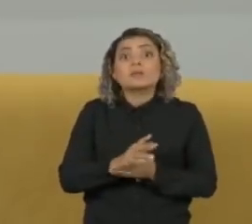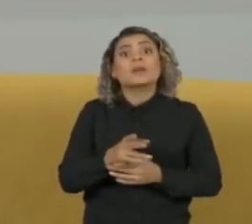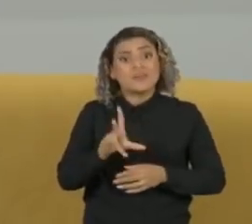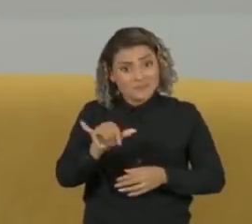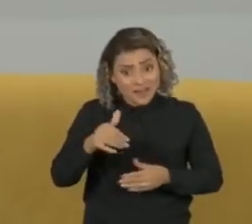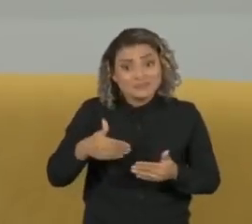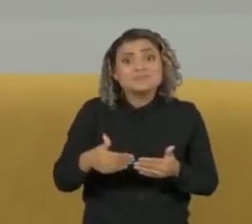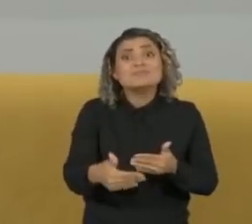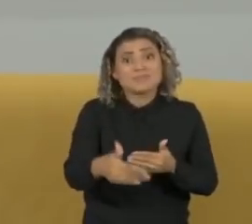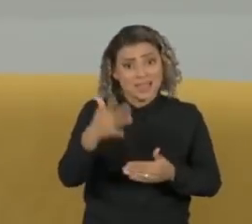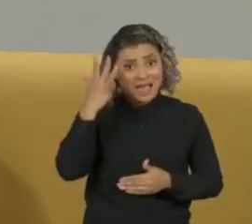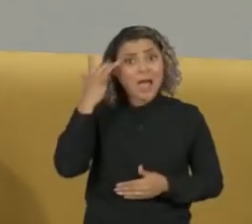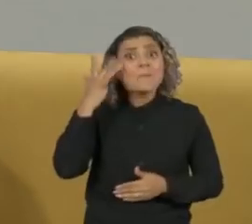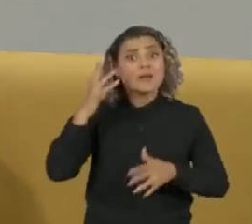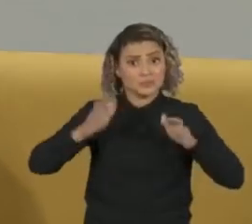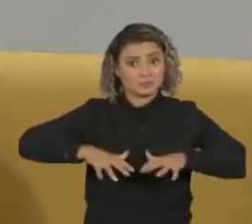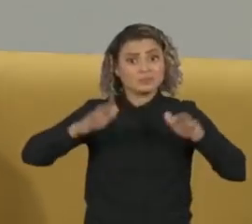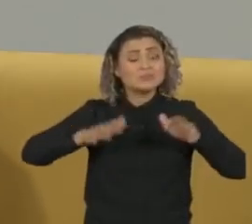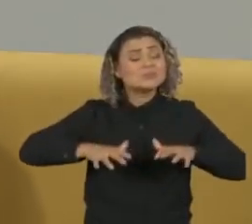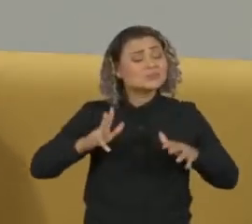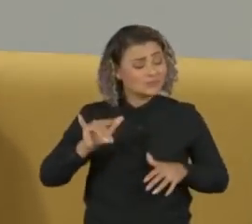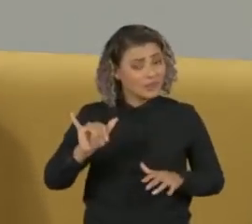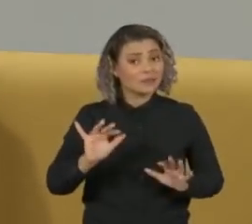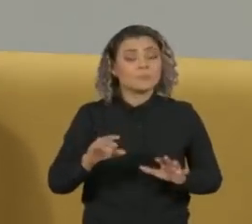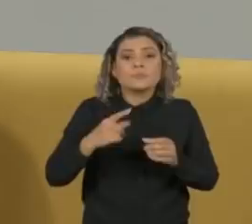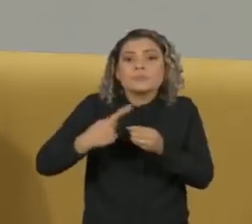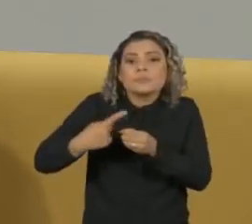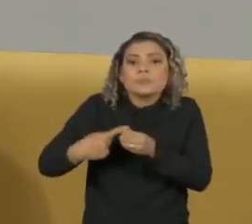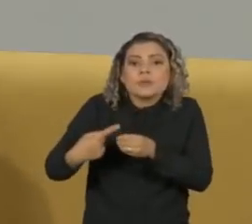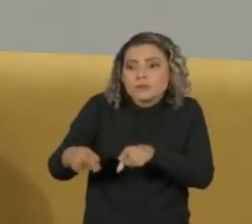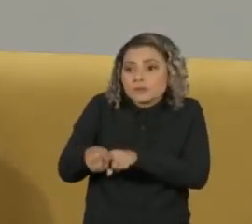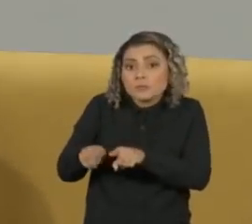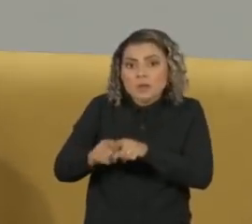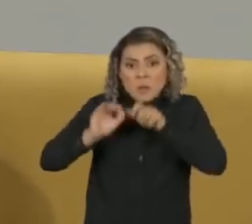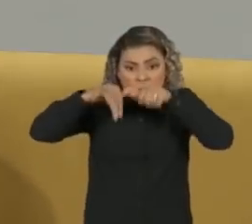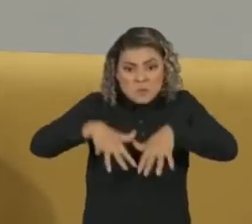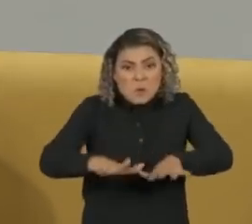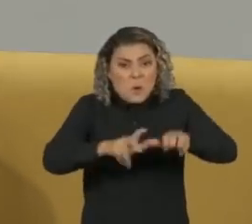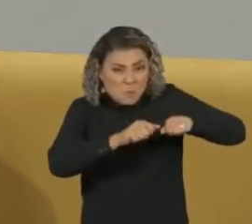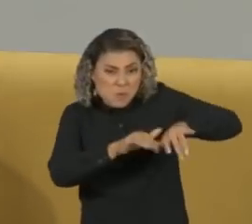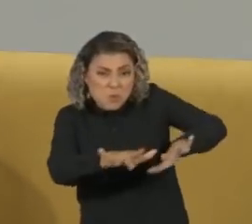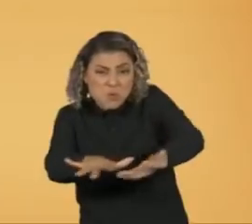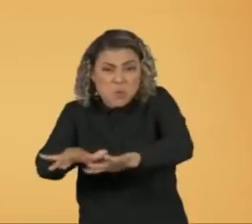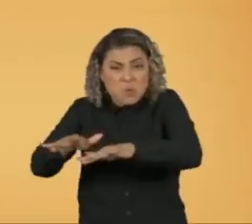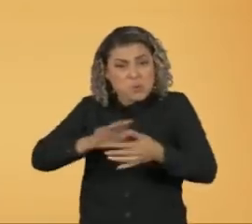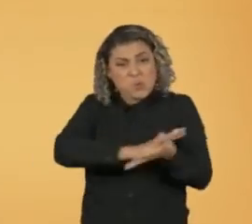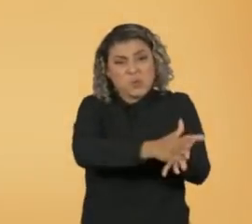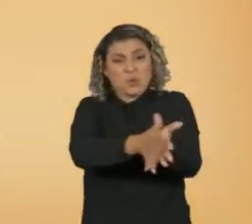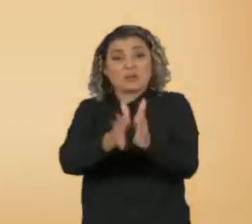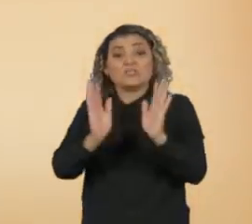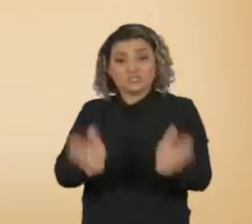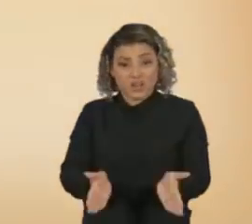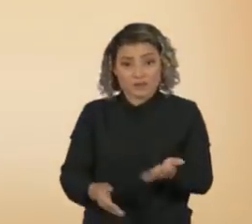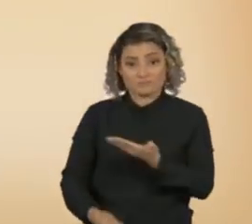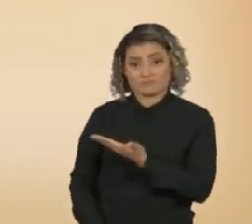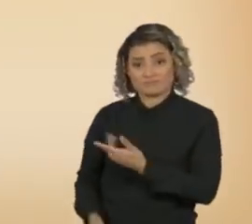temporais previstos para amanhã. No interior, a enxurrada já fez novos estragos.